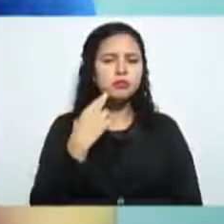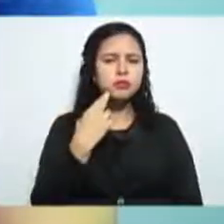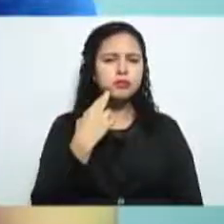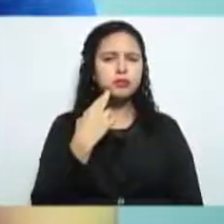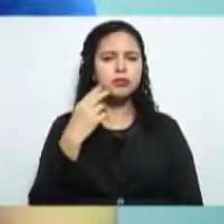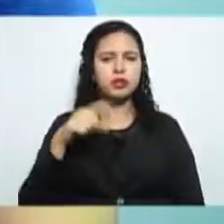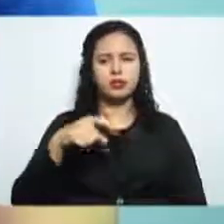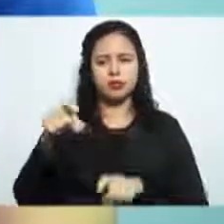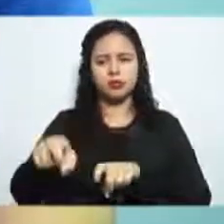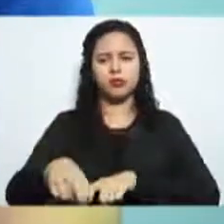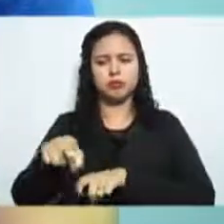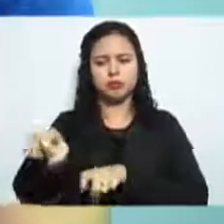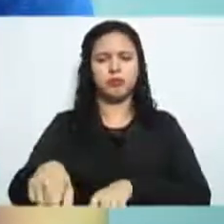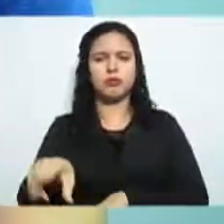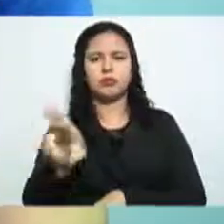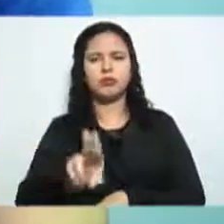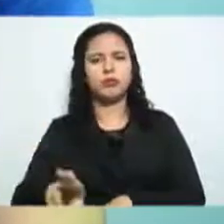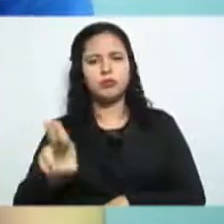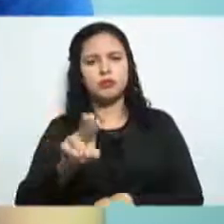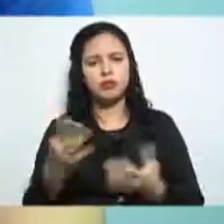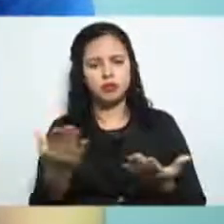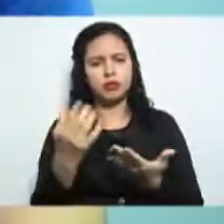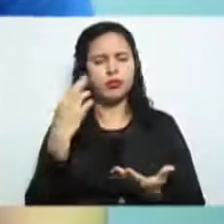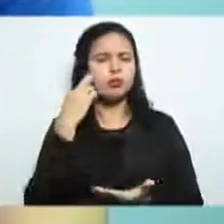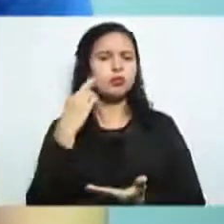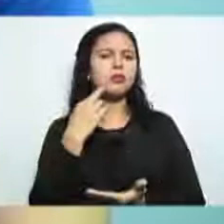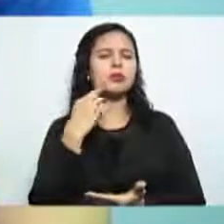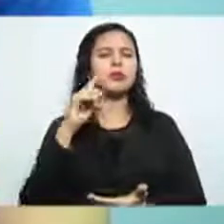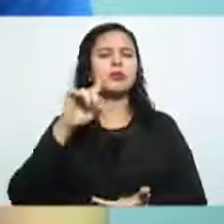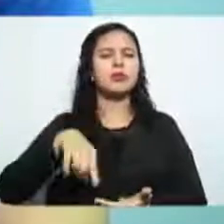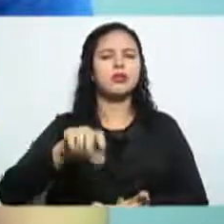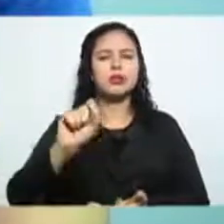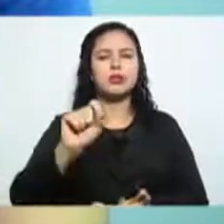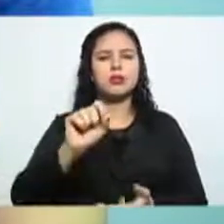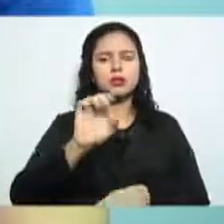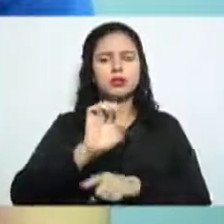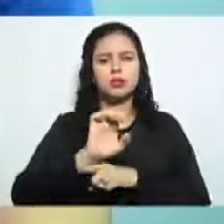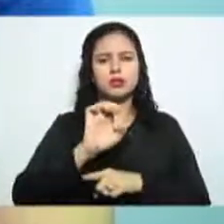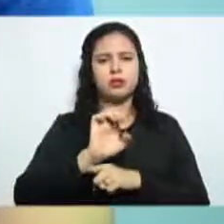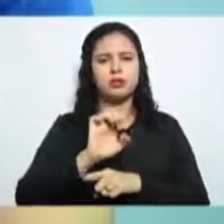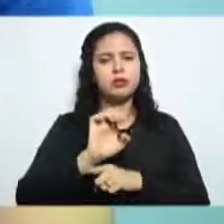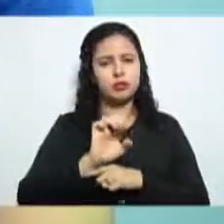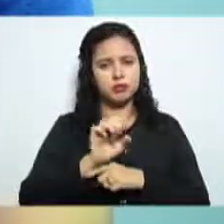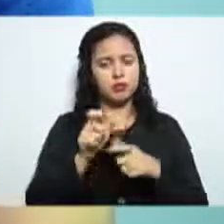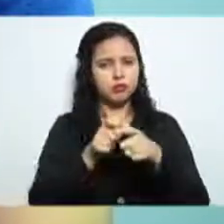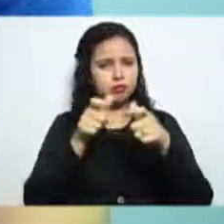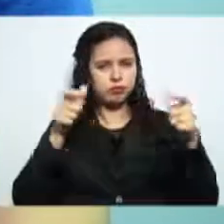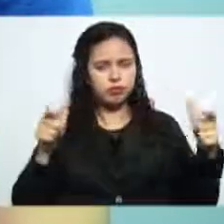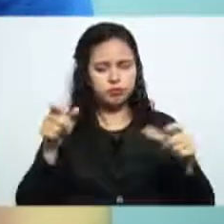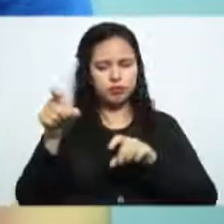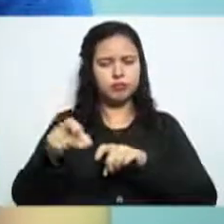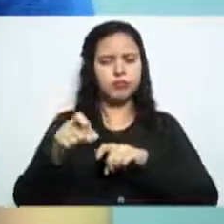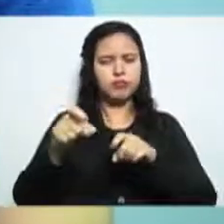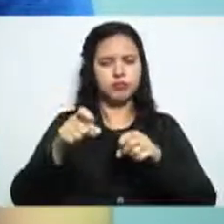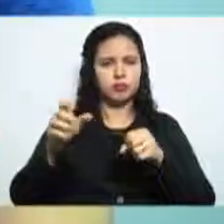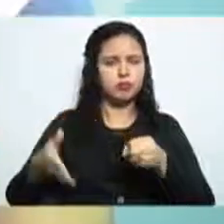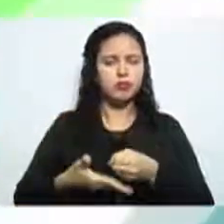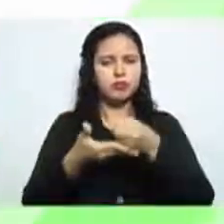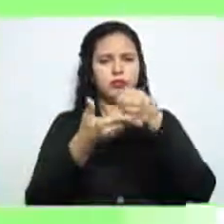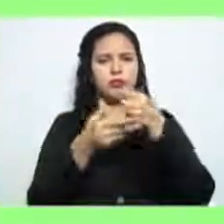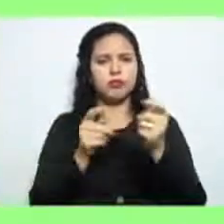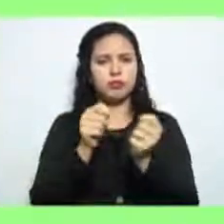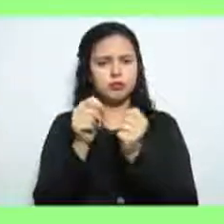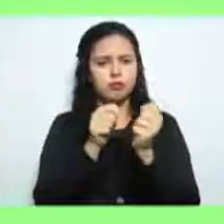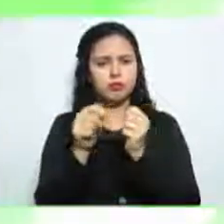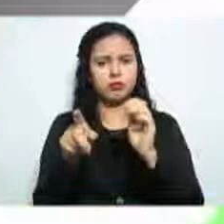através da agricultura. Hoje Rondônia é considerado já, né, um estado com grande potencial agrícola, o que segura a economia do estado é a